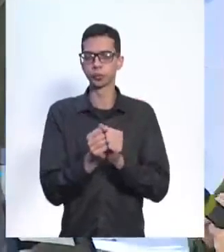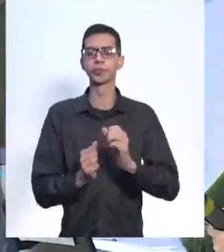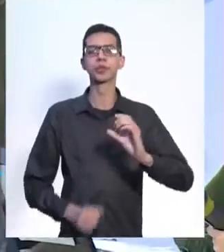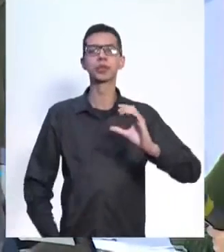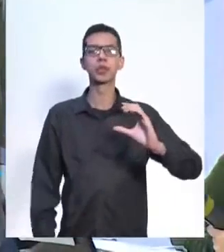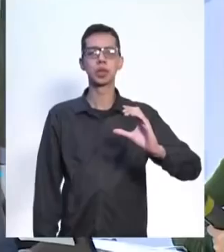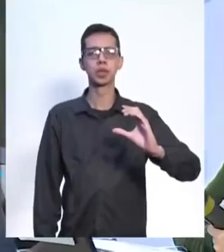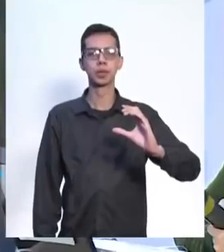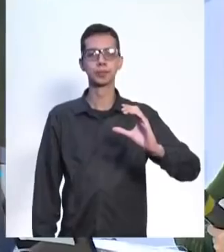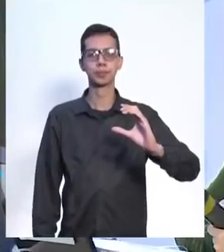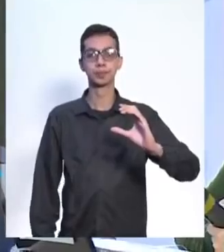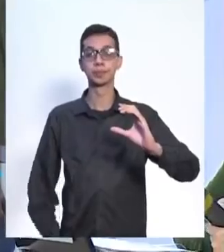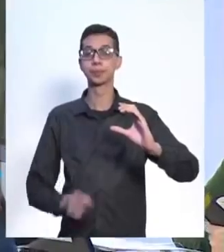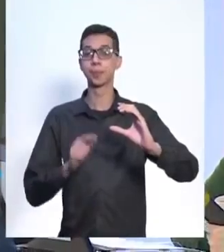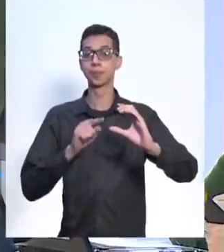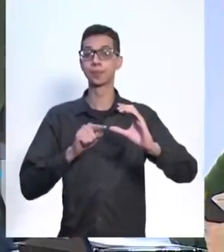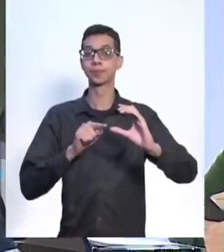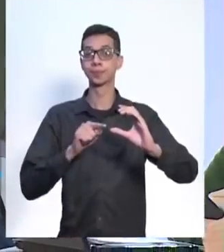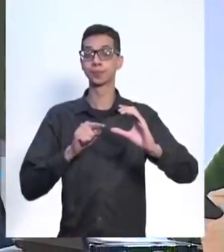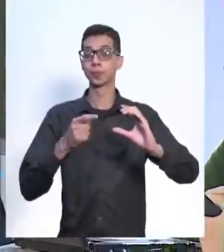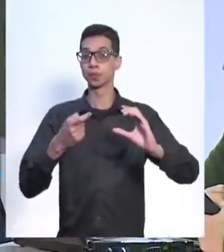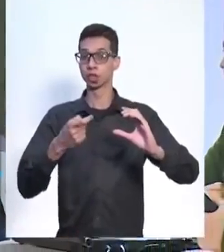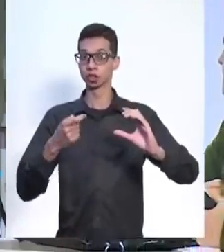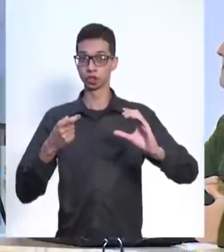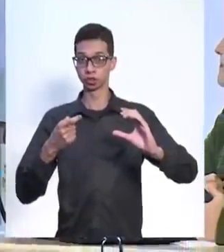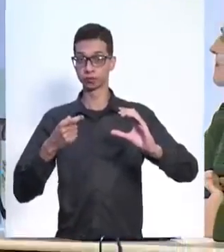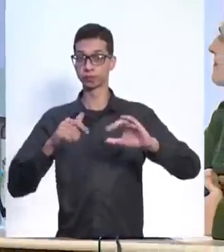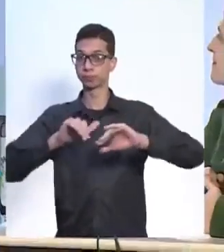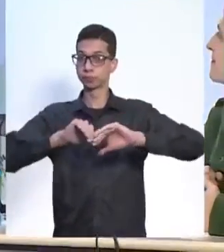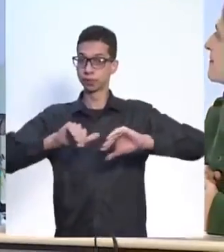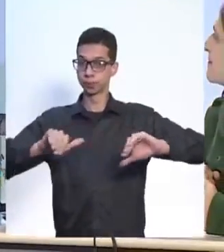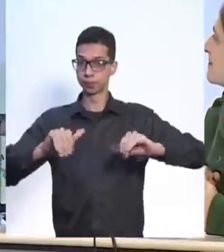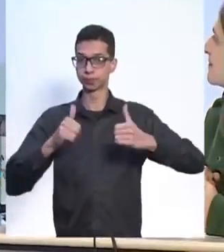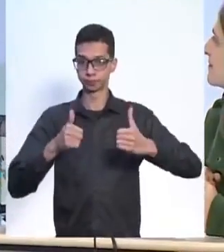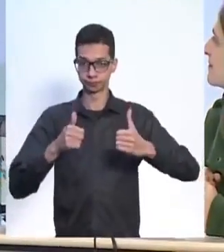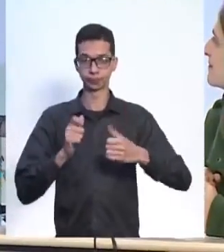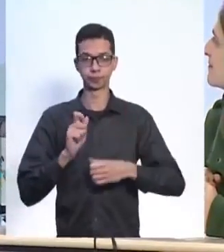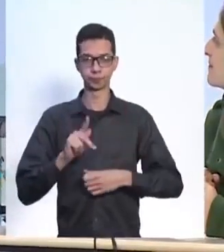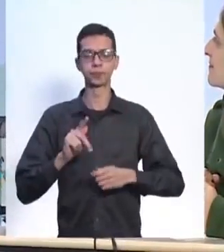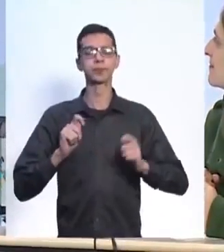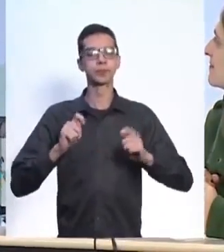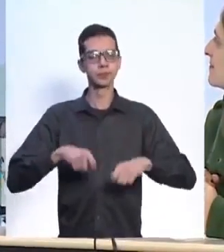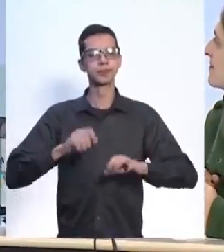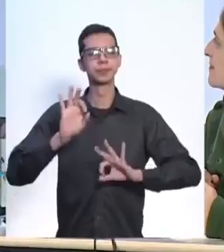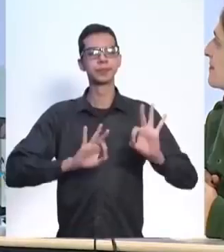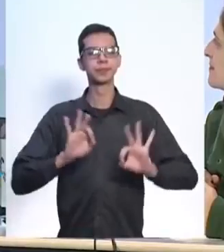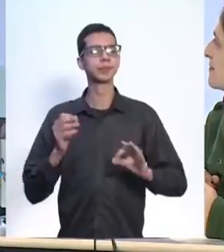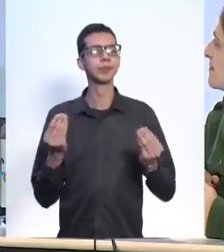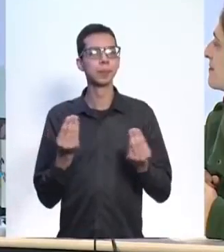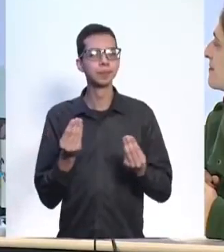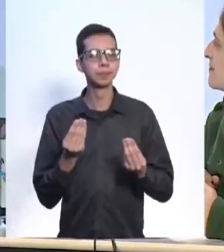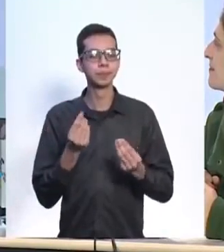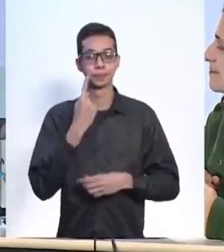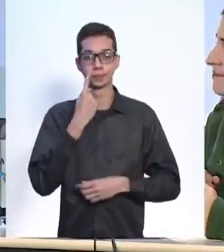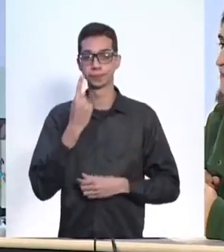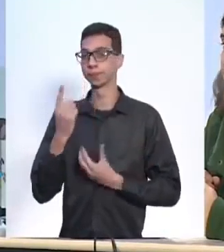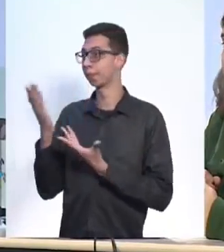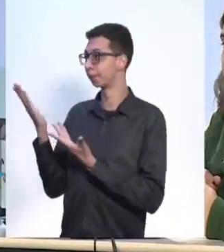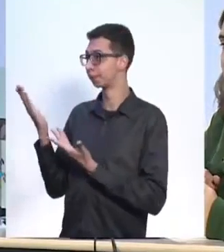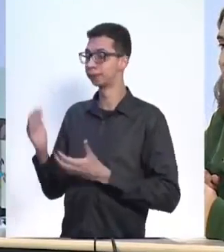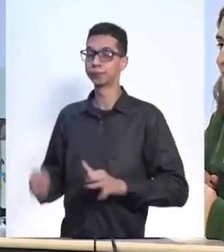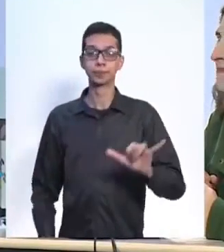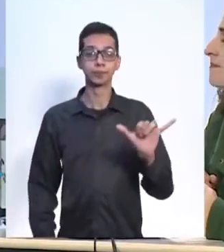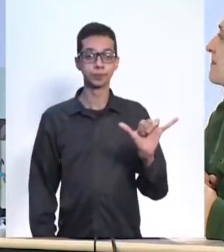termo independente de x. Essa função também pode ser escrita como y igual a ax